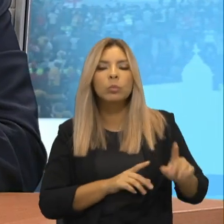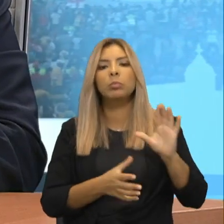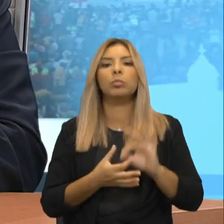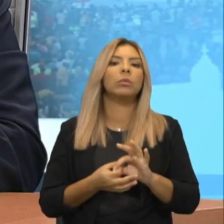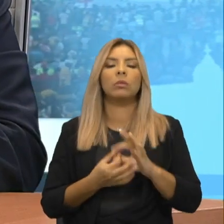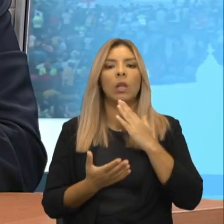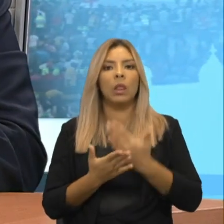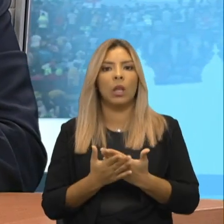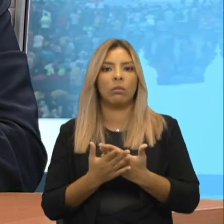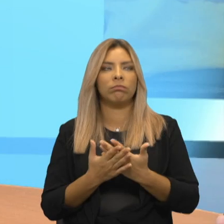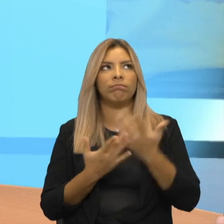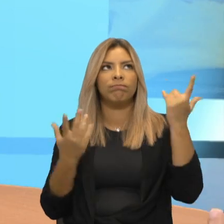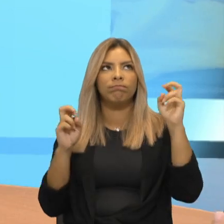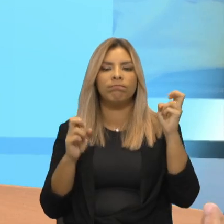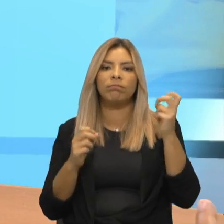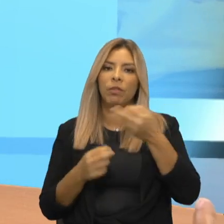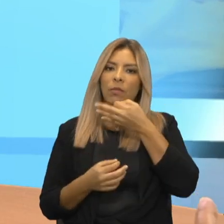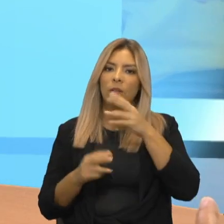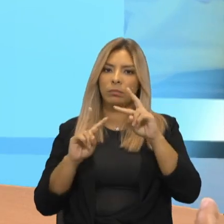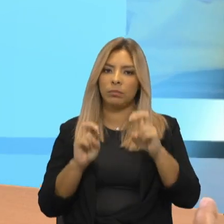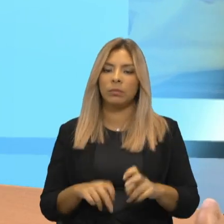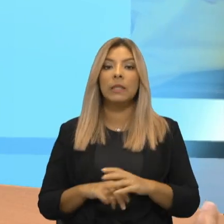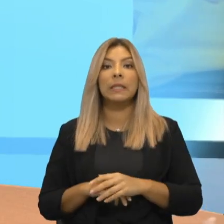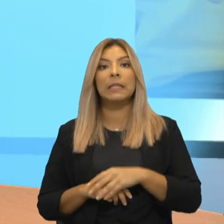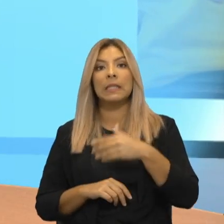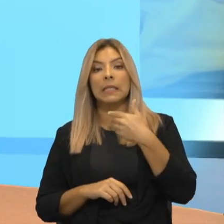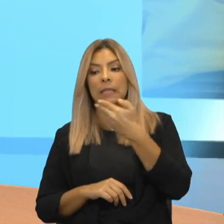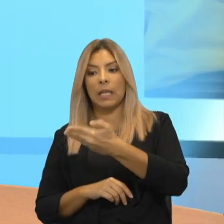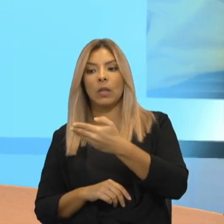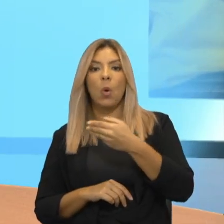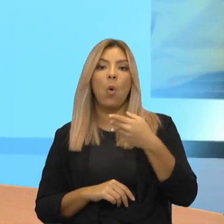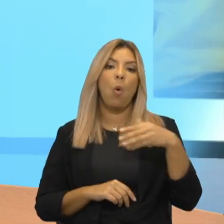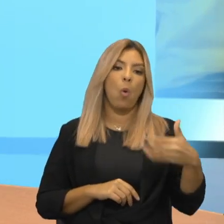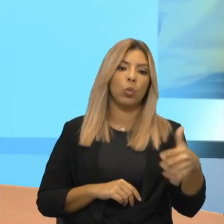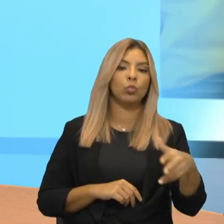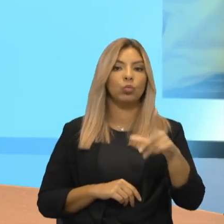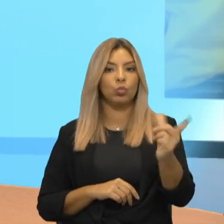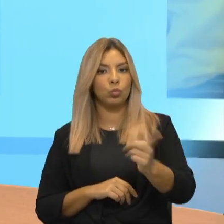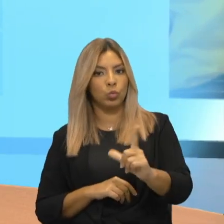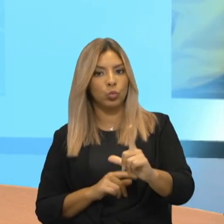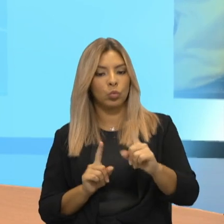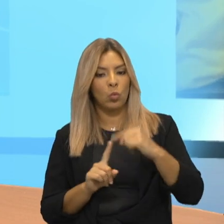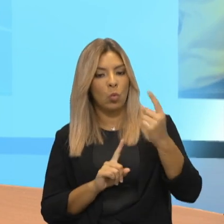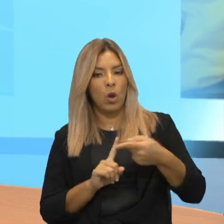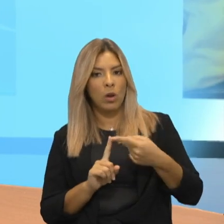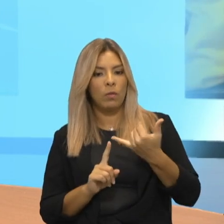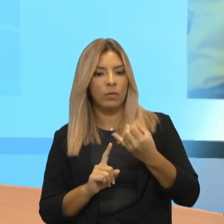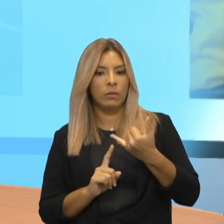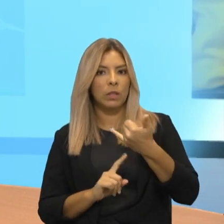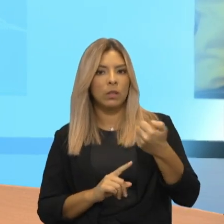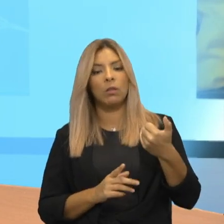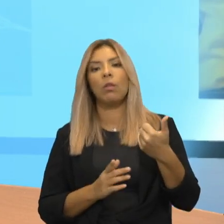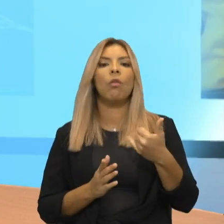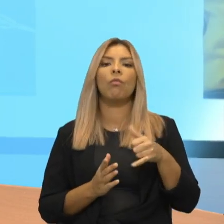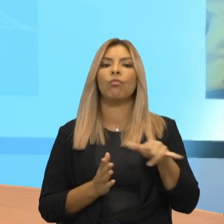tratadas. É entre os dias 7 a 11 de julho de 2025, do próximo ano, no Funchal, Ilha da Madeira, porque é na